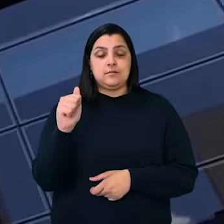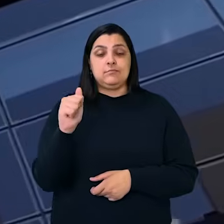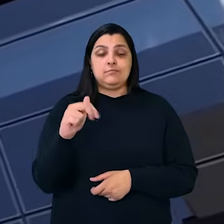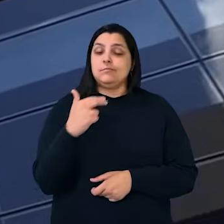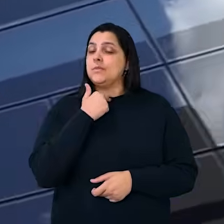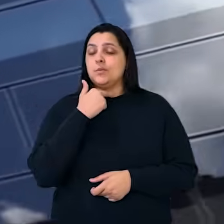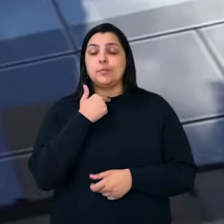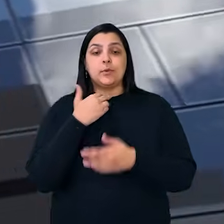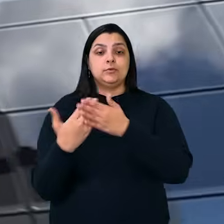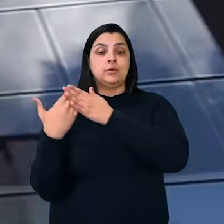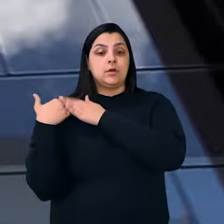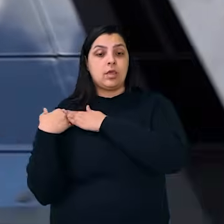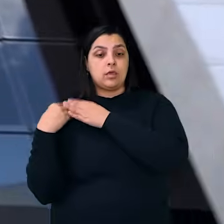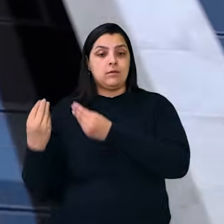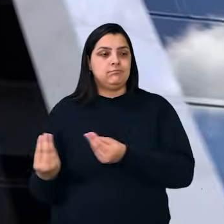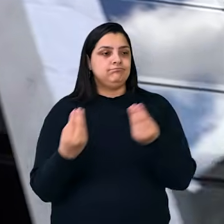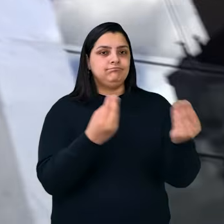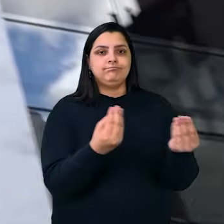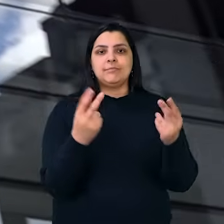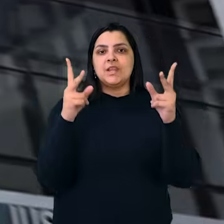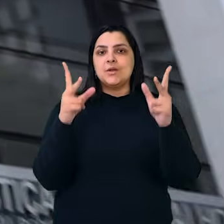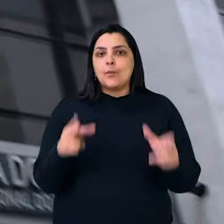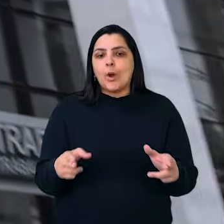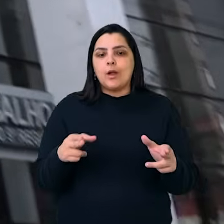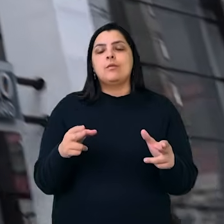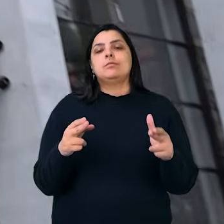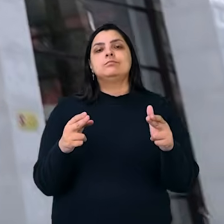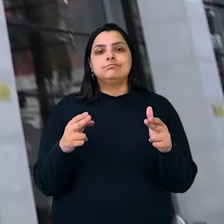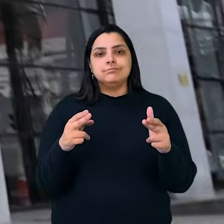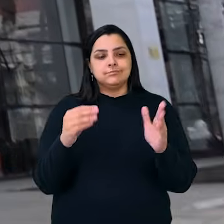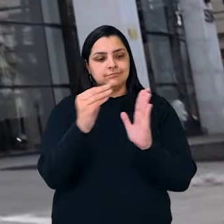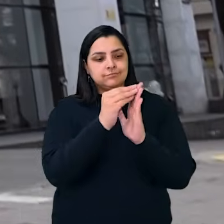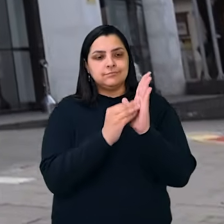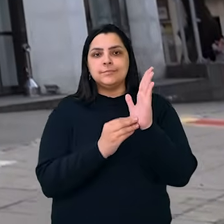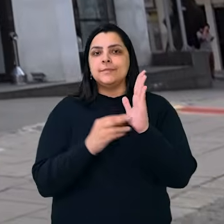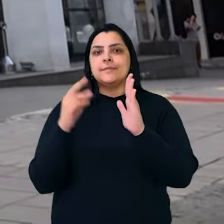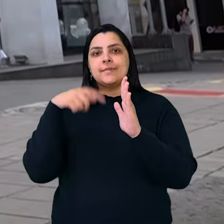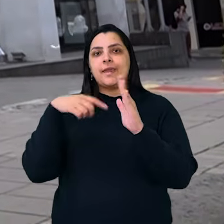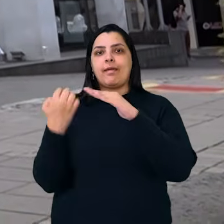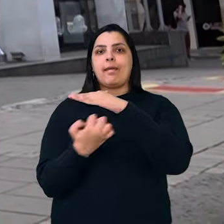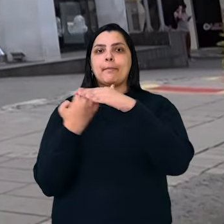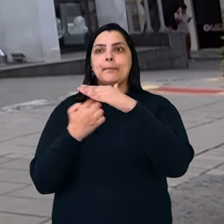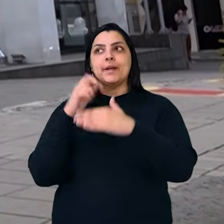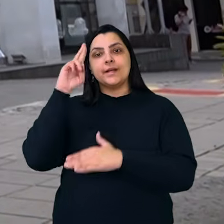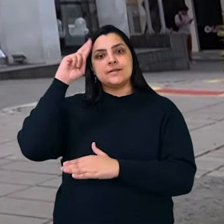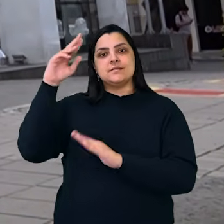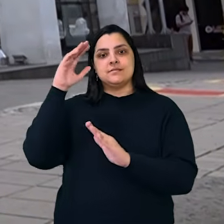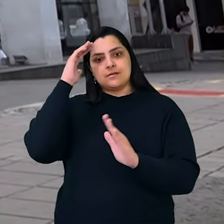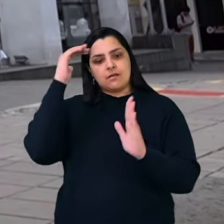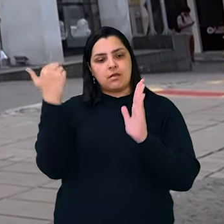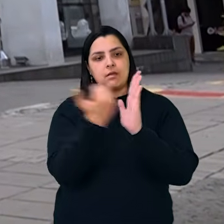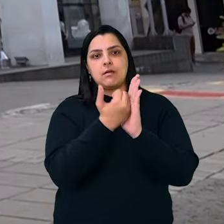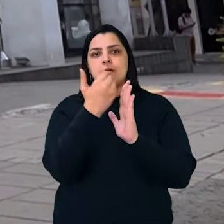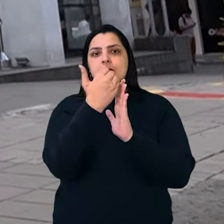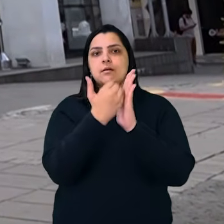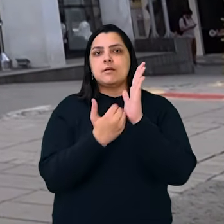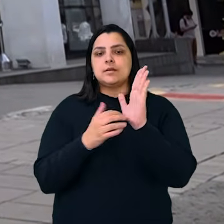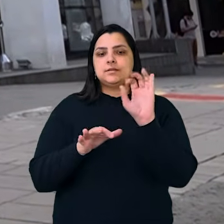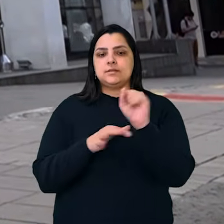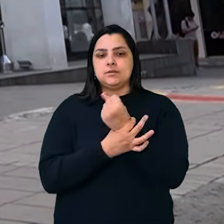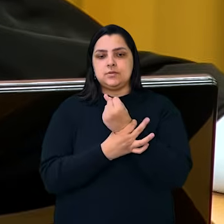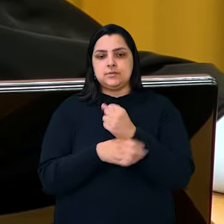não podem ser atribuídas a ela as mesmas responsabilidades previstas ao empregador quanto ao cumprimento de normas